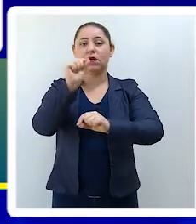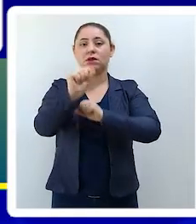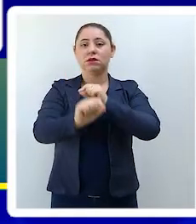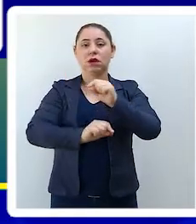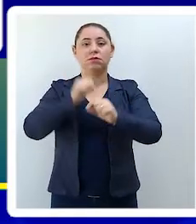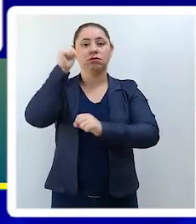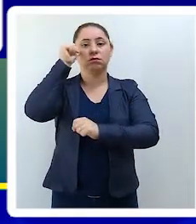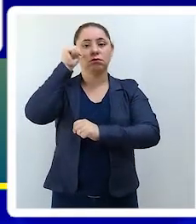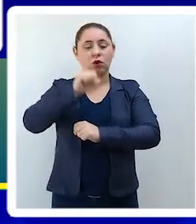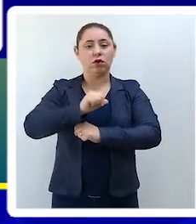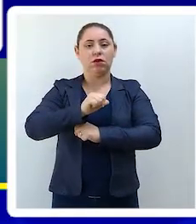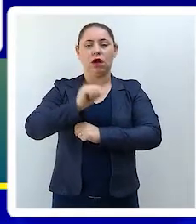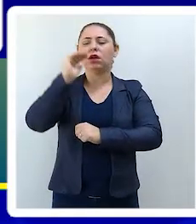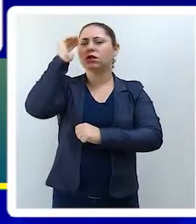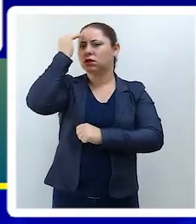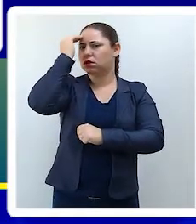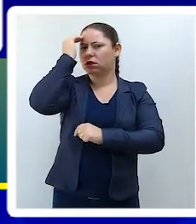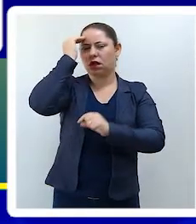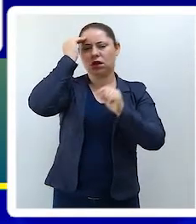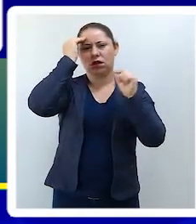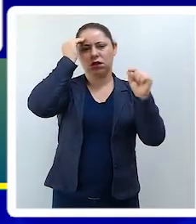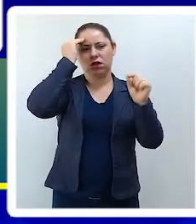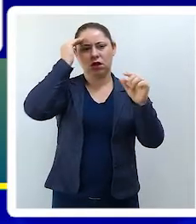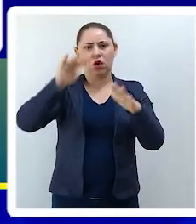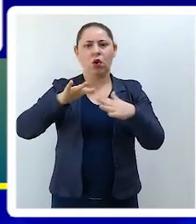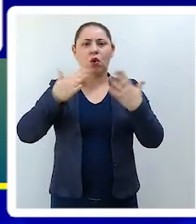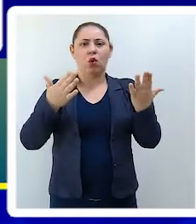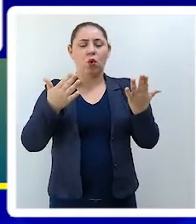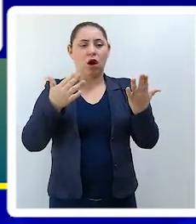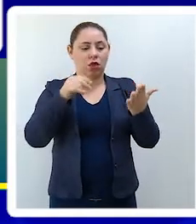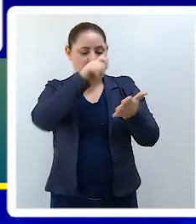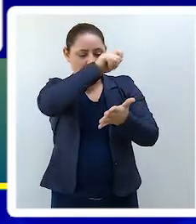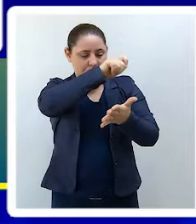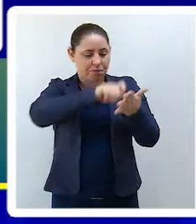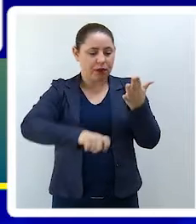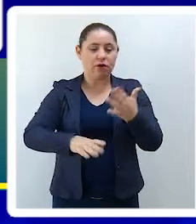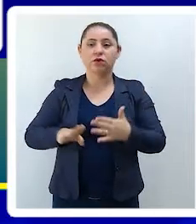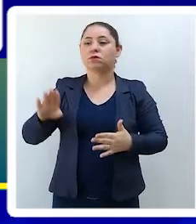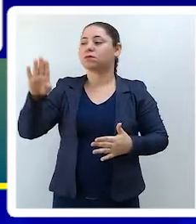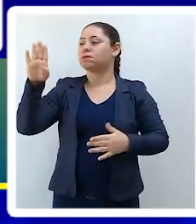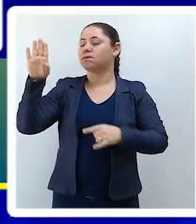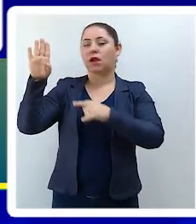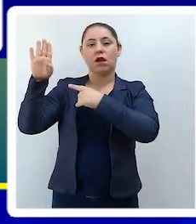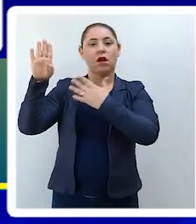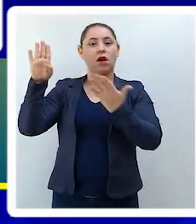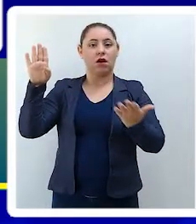modo que as mulheres compreendam que, quando elas colocam o nome delas